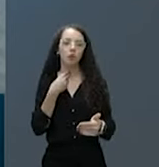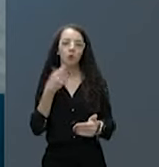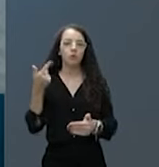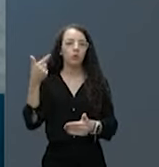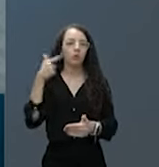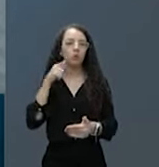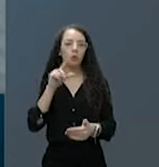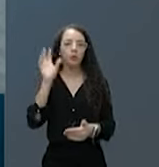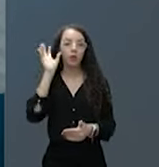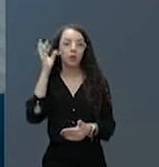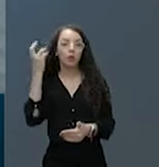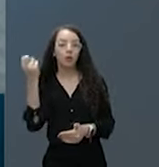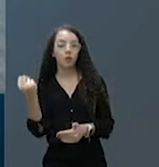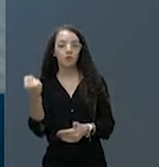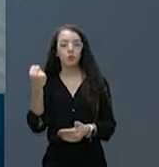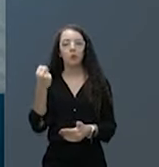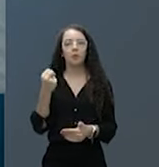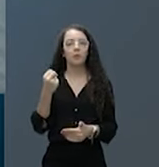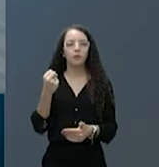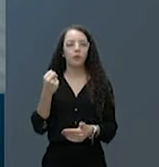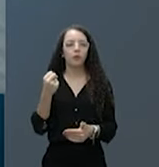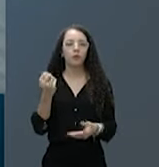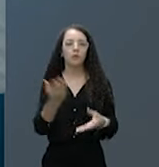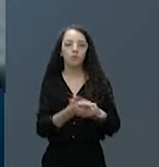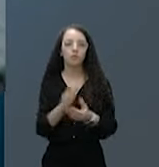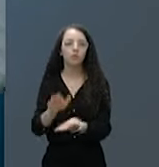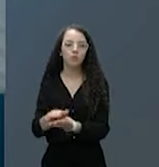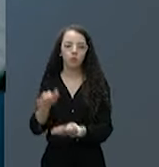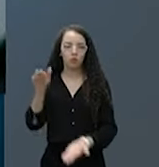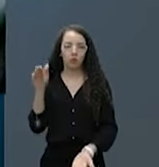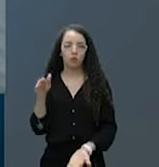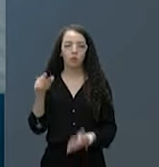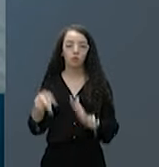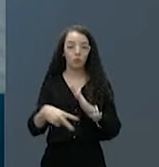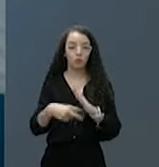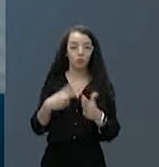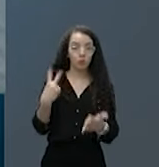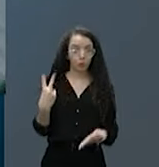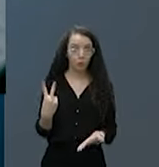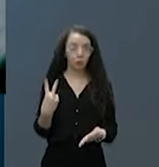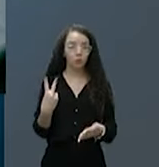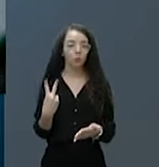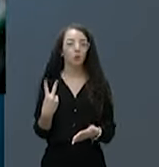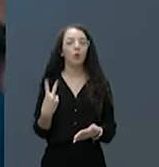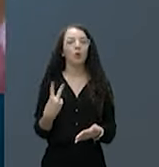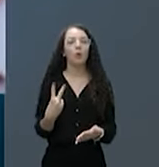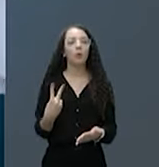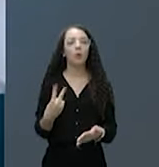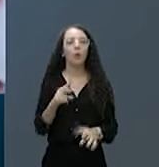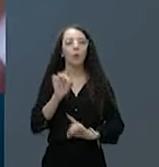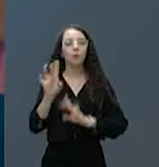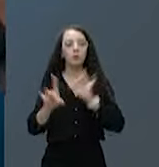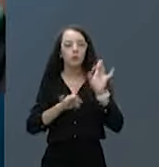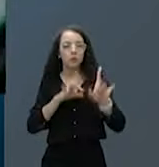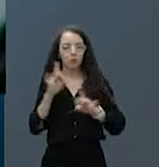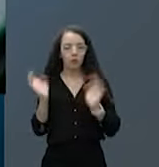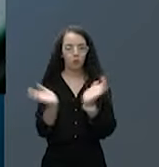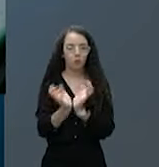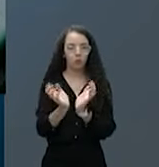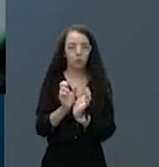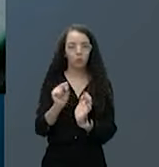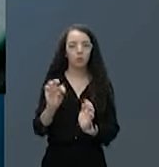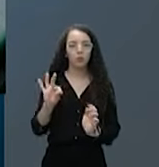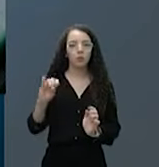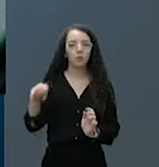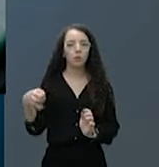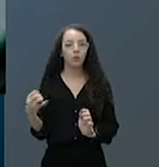autos. O segundo aspecto de relevo é a natureza da apreciação realizada pela Corte Especial do STJ sobre o acerto